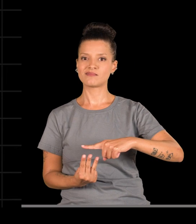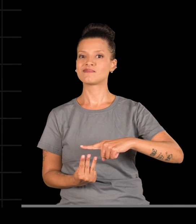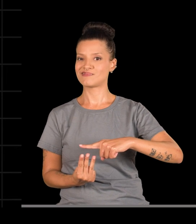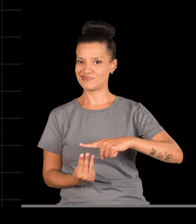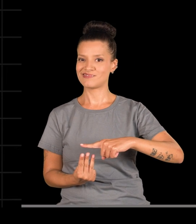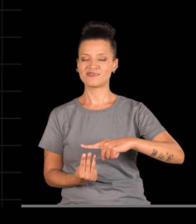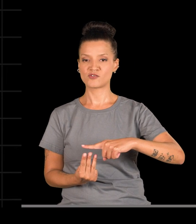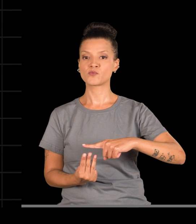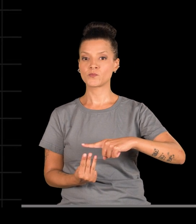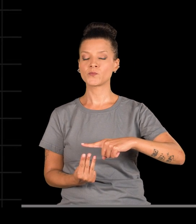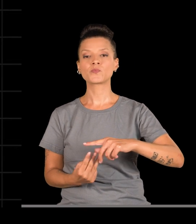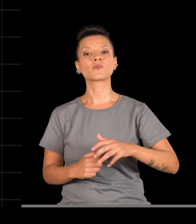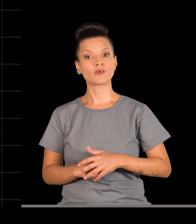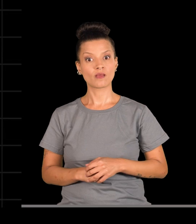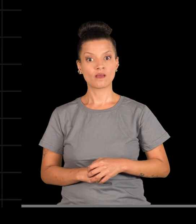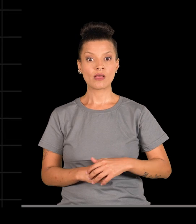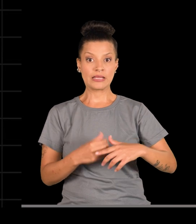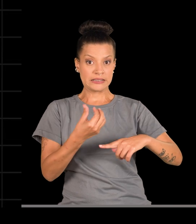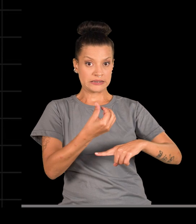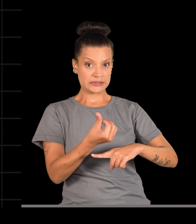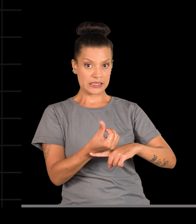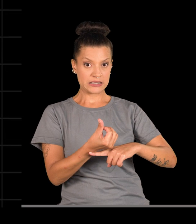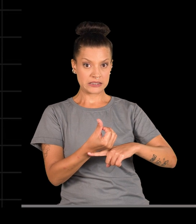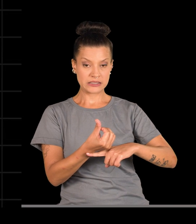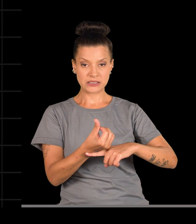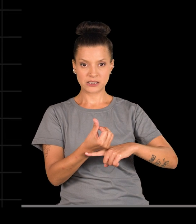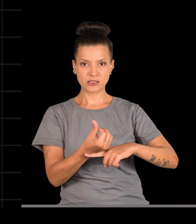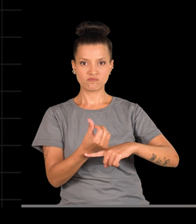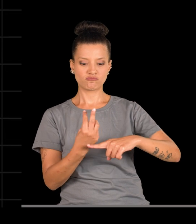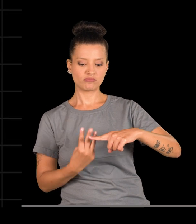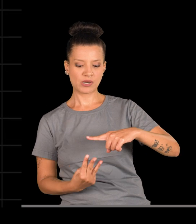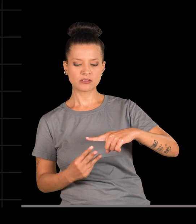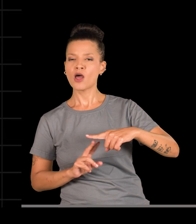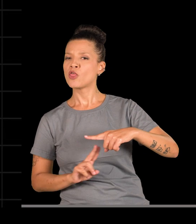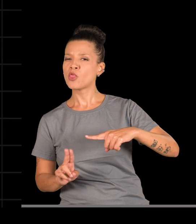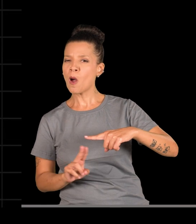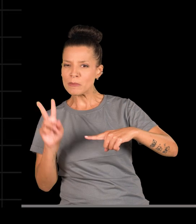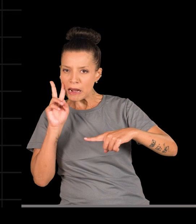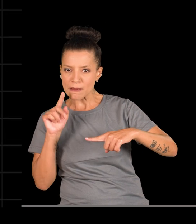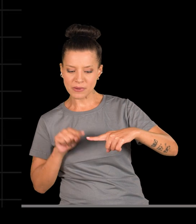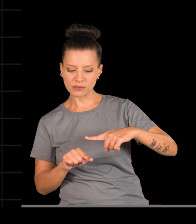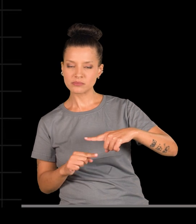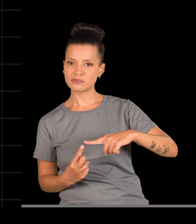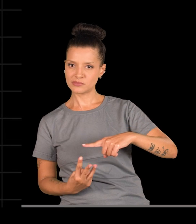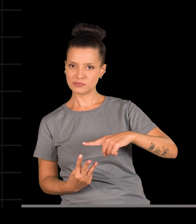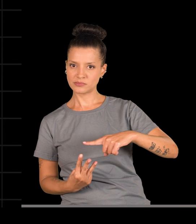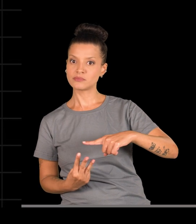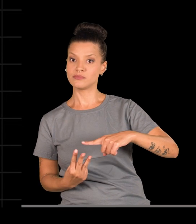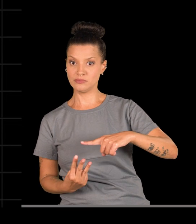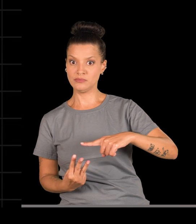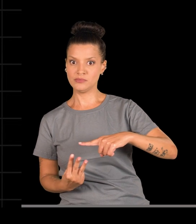representar 6 terços, certo? Que dá nome à fração, eu repito, que é 3. E